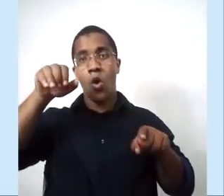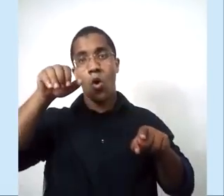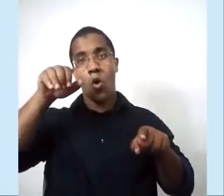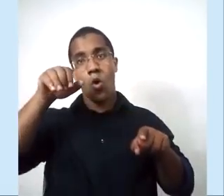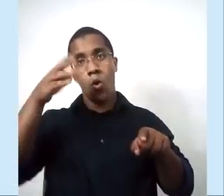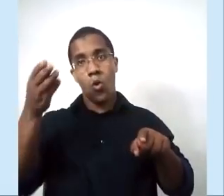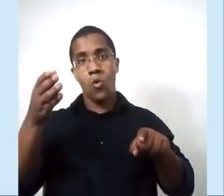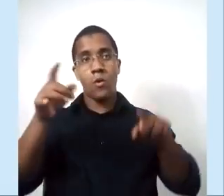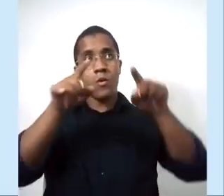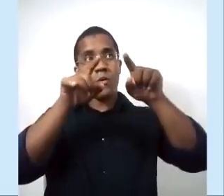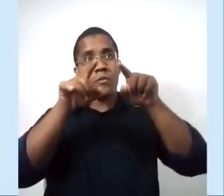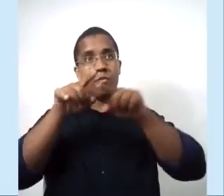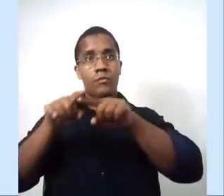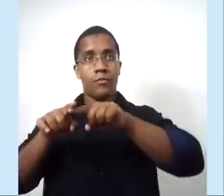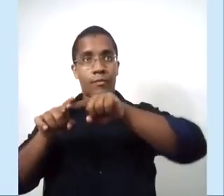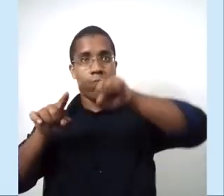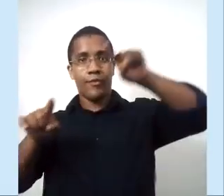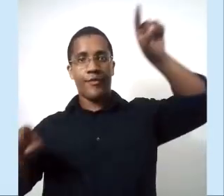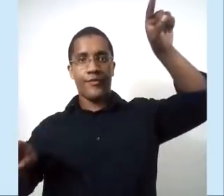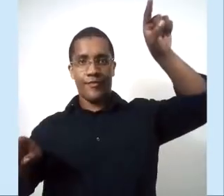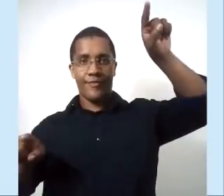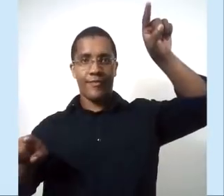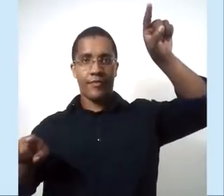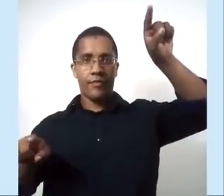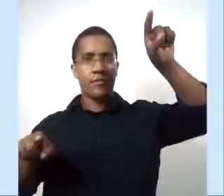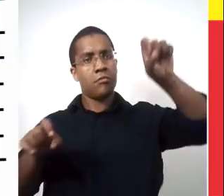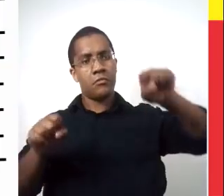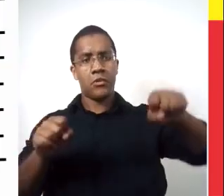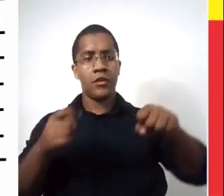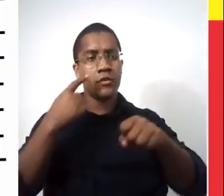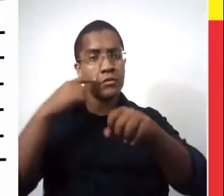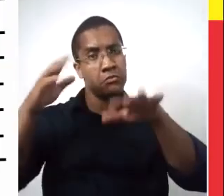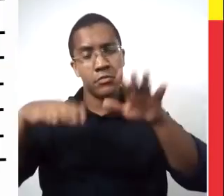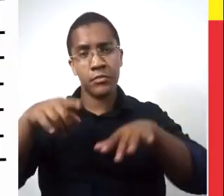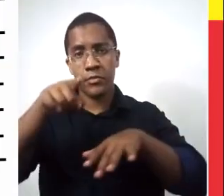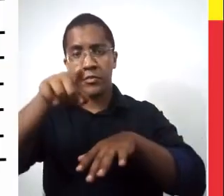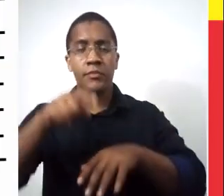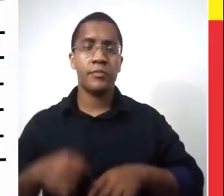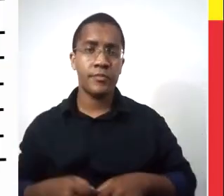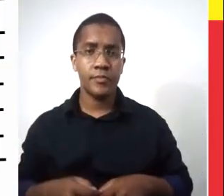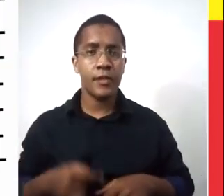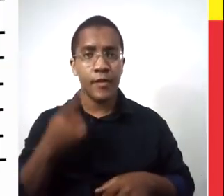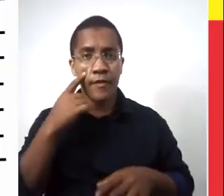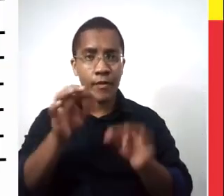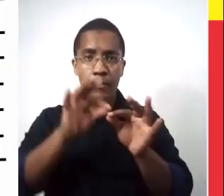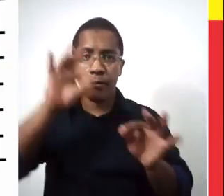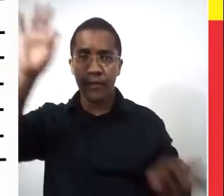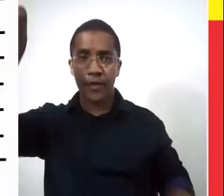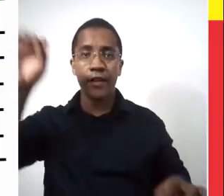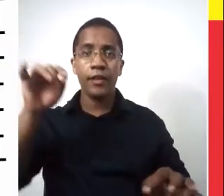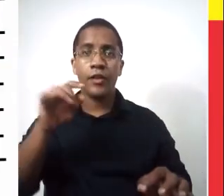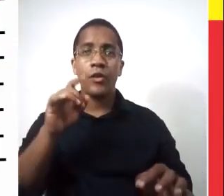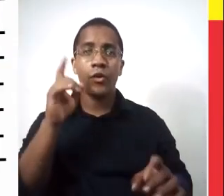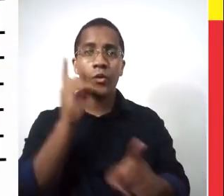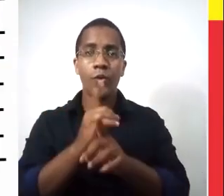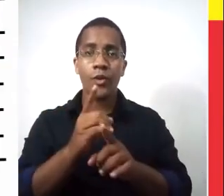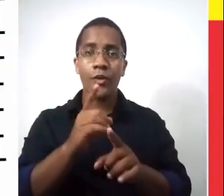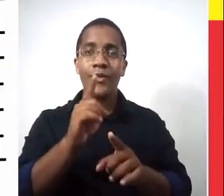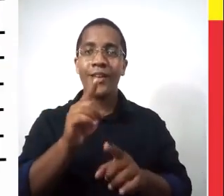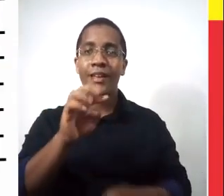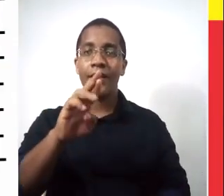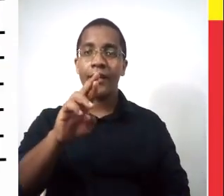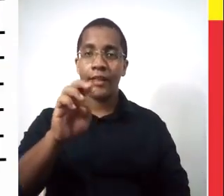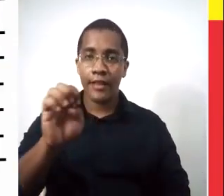formato, ou nesse formato. Certo? Então, você ligando, vai ter a reta.